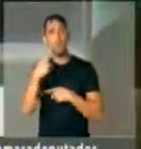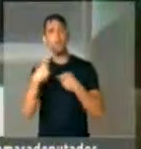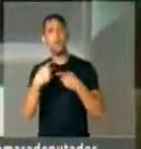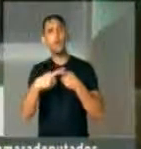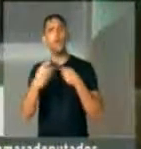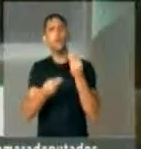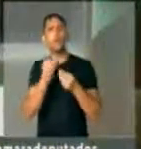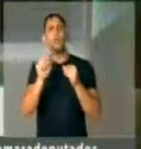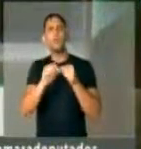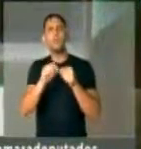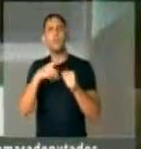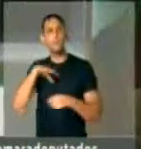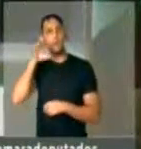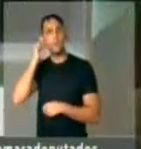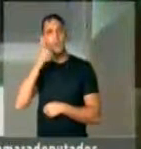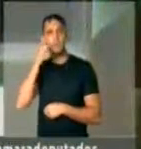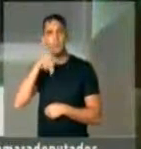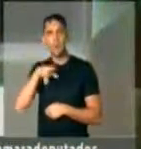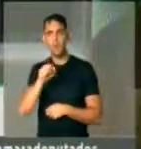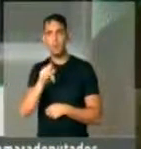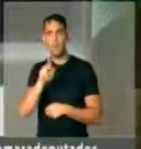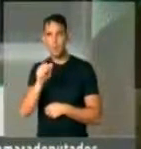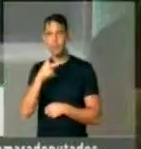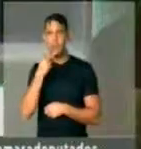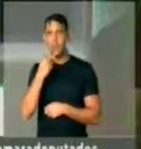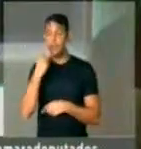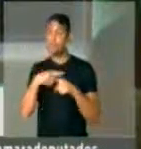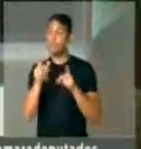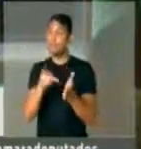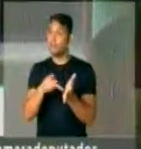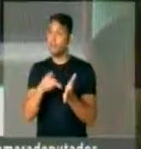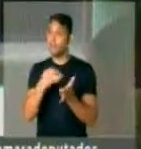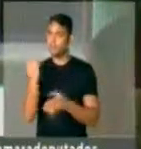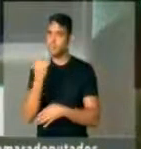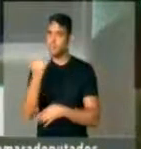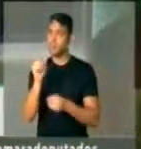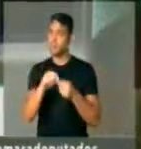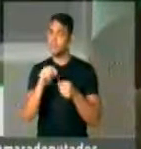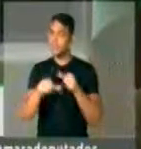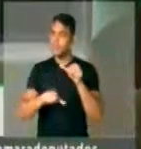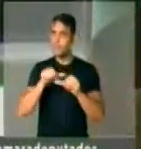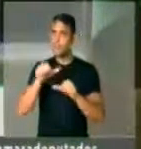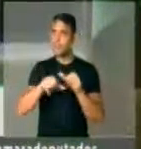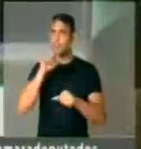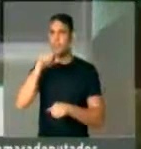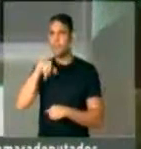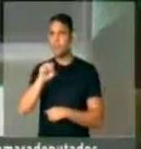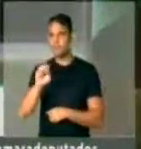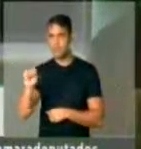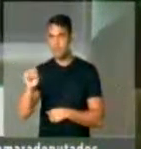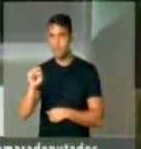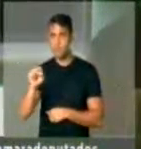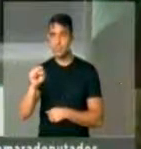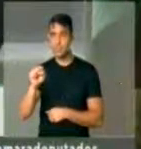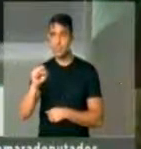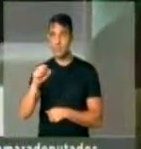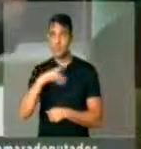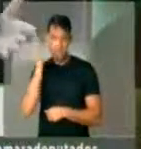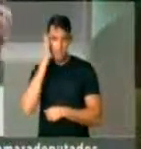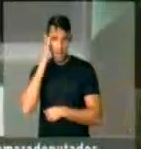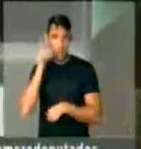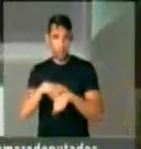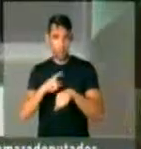como fazer. Eu estava ouvindo o deputado Mauro Pereira falar, na verdade é importante que se faça a reforma da Previdência. A gente sabe que a média